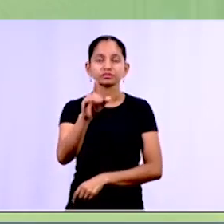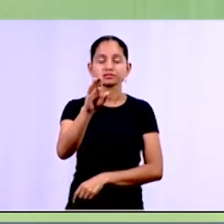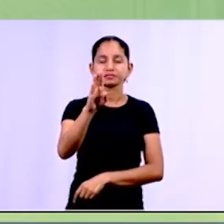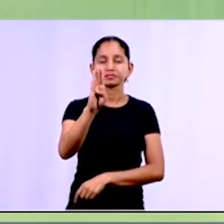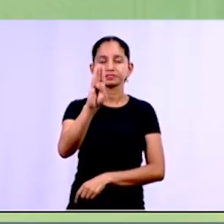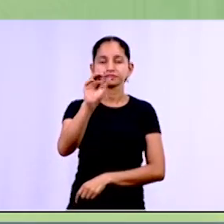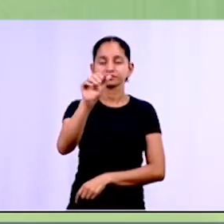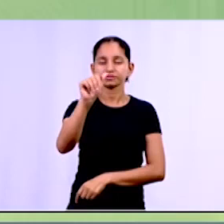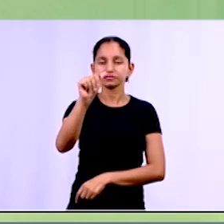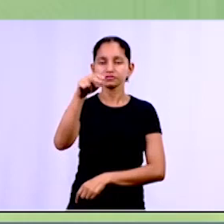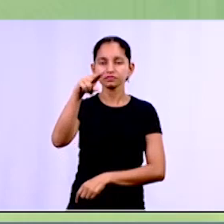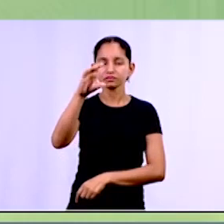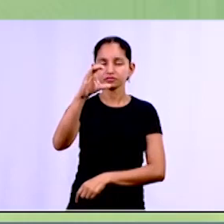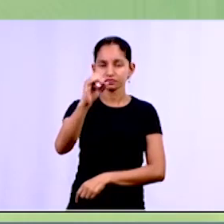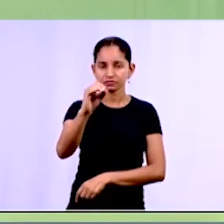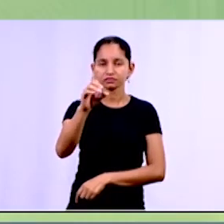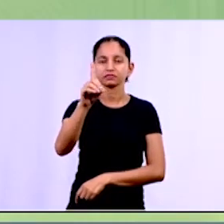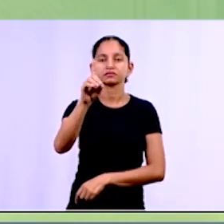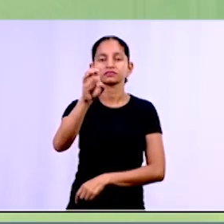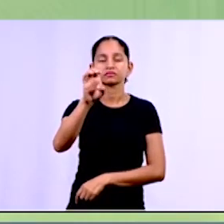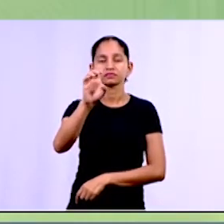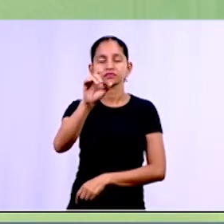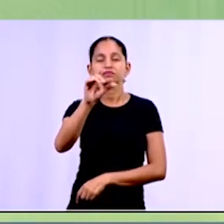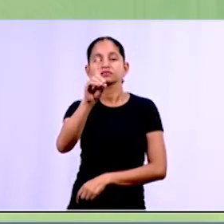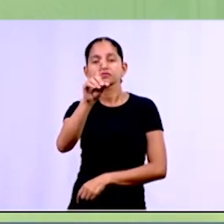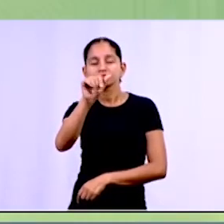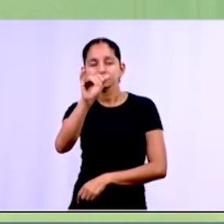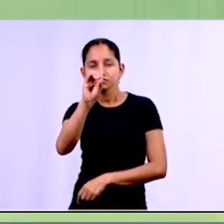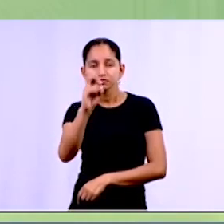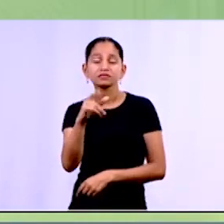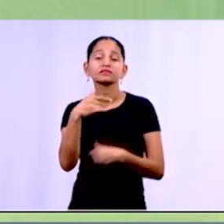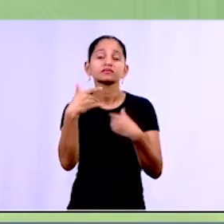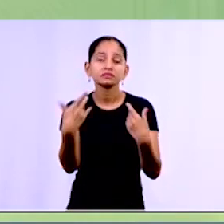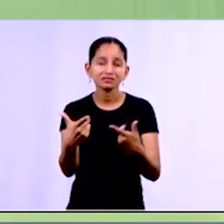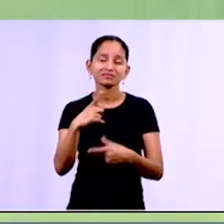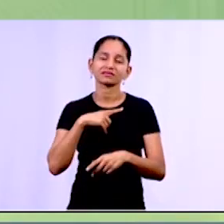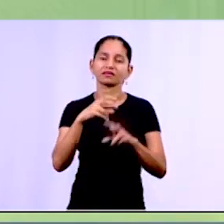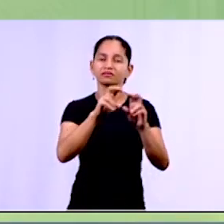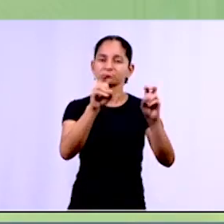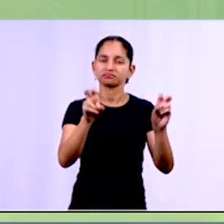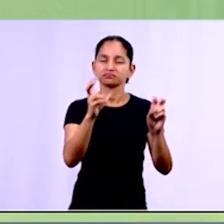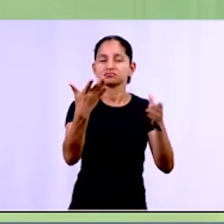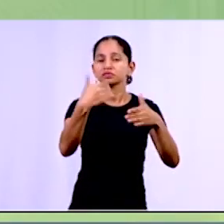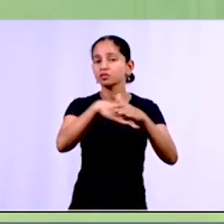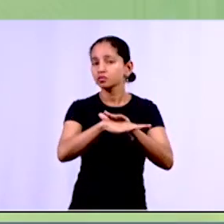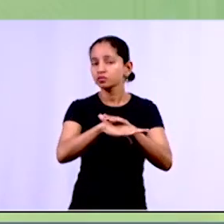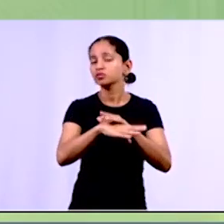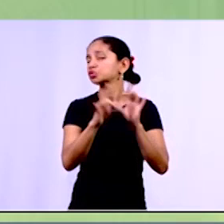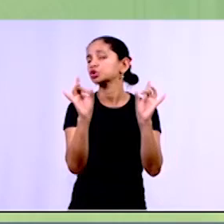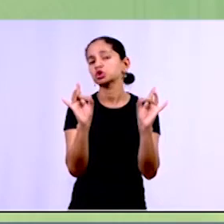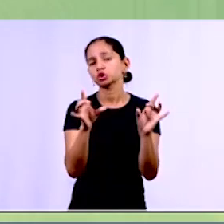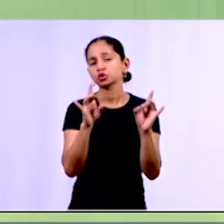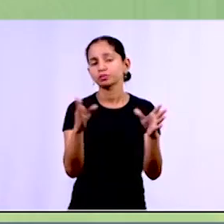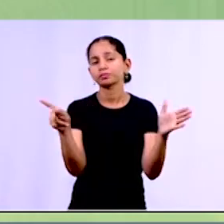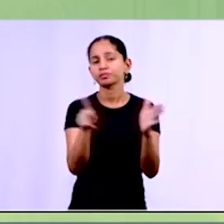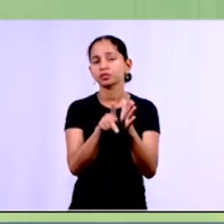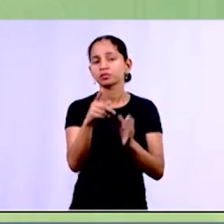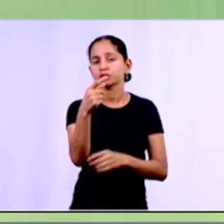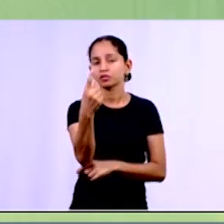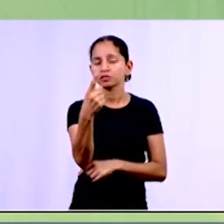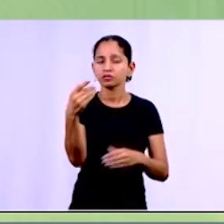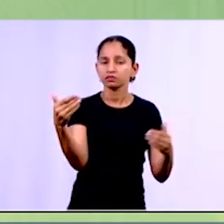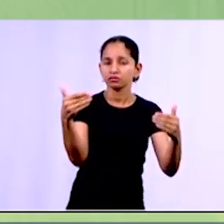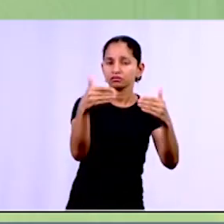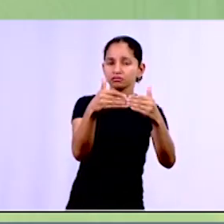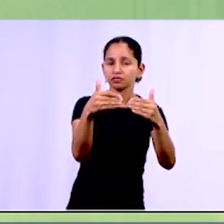quase todos os aplicativos, gente, precisa armazenar informação em algum lugar. Então esse computador seria um servidor de banco de dados, onde ele